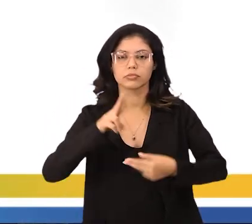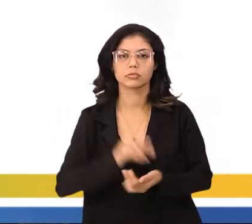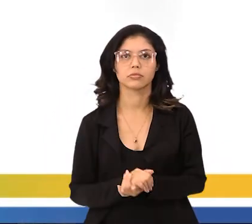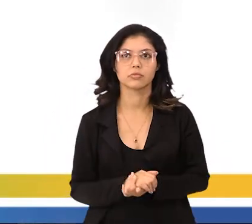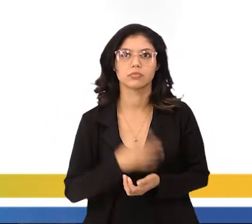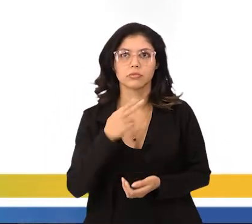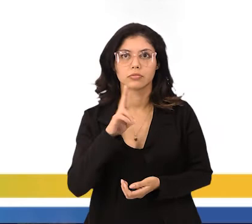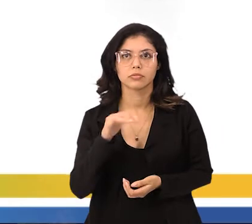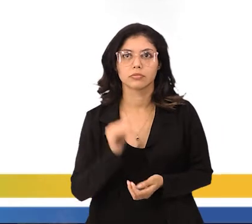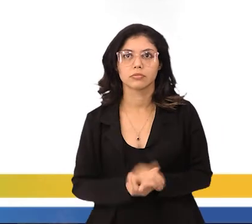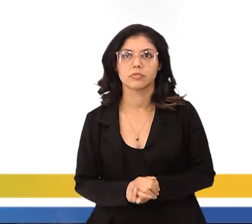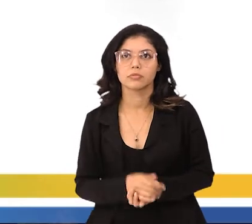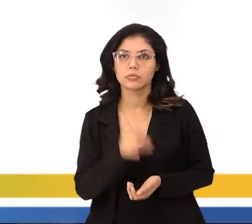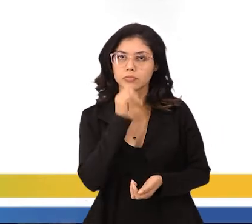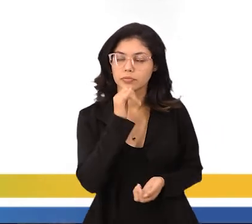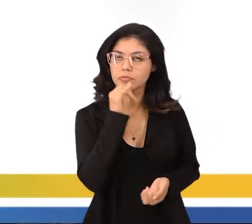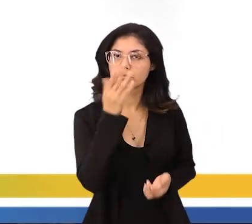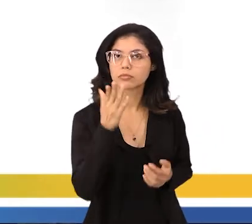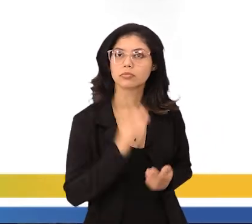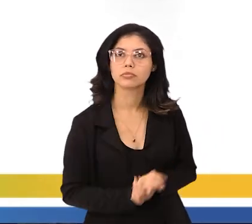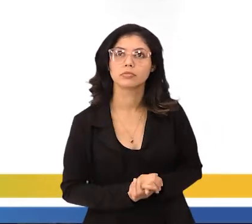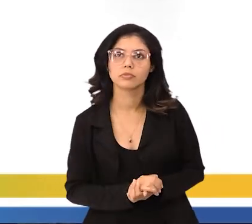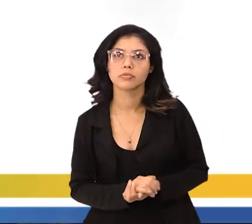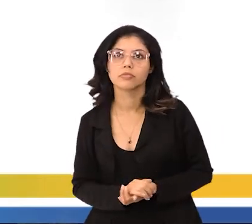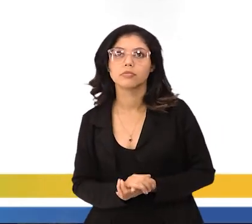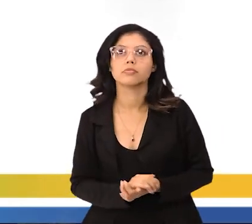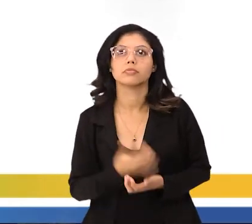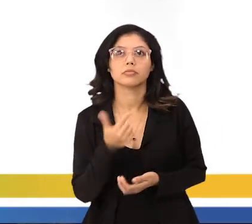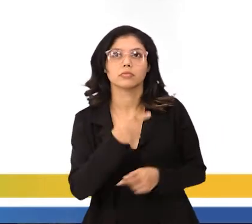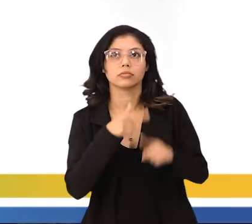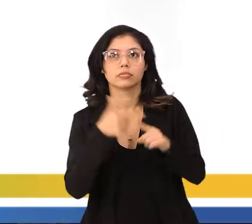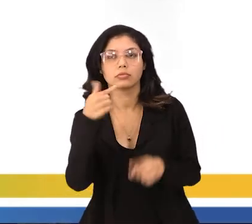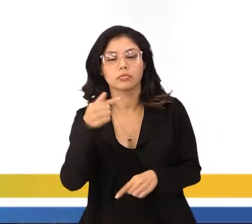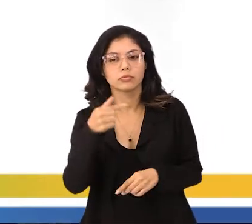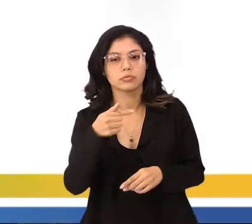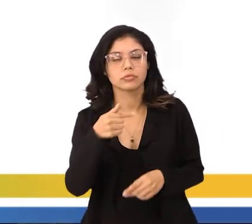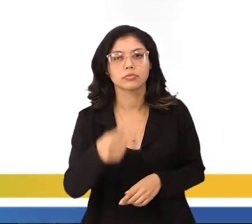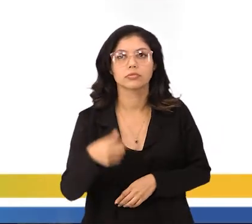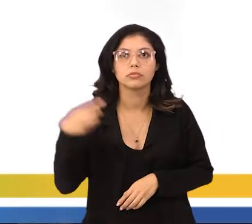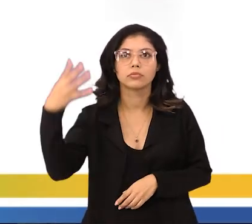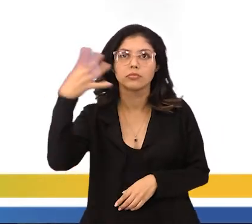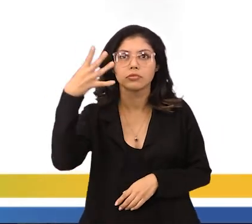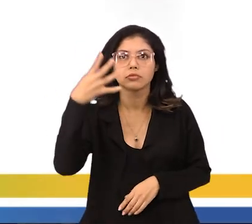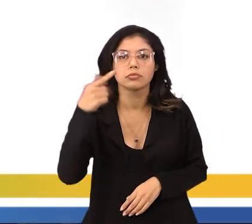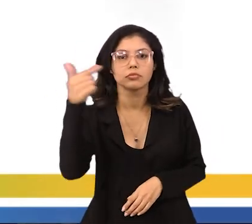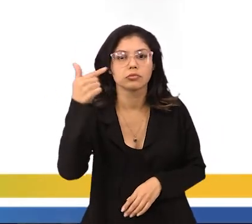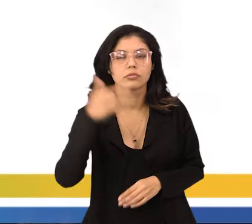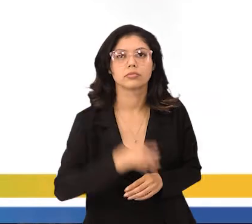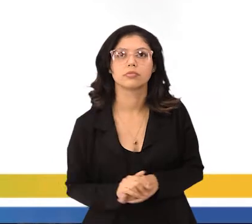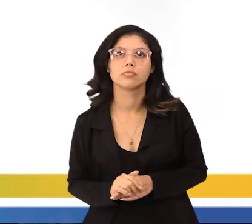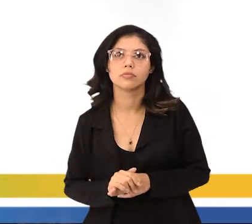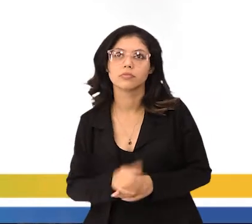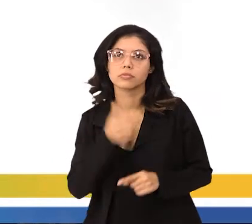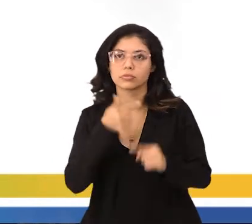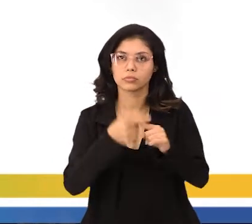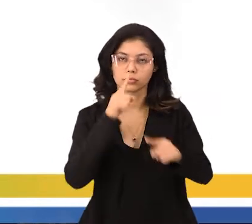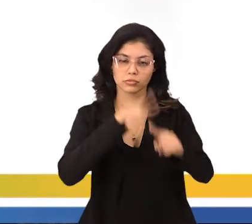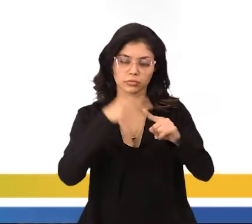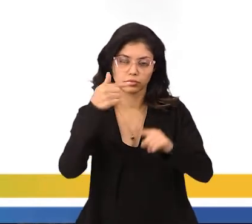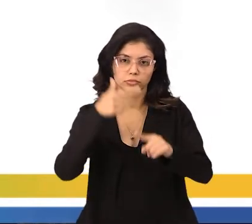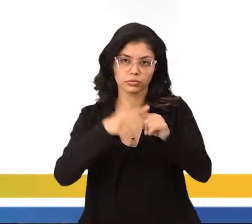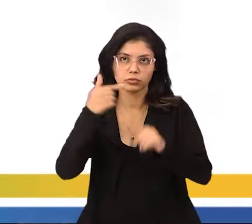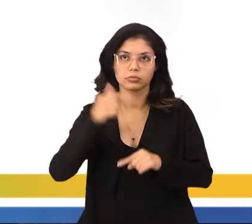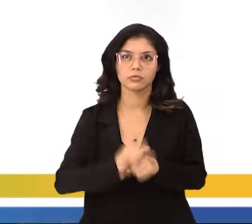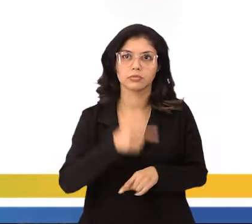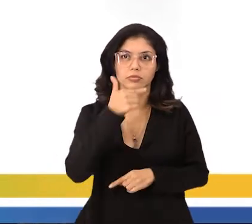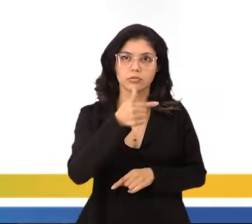de potência. No 6º ano, lemos o quê? Que 7 vezes 7 é 7 ao quadrado. Quando eu multiplico 7 vezes